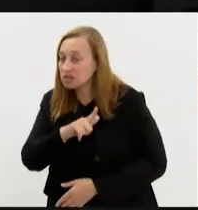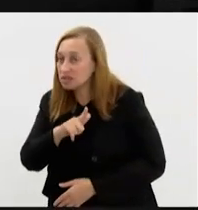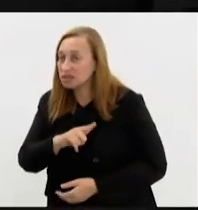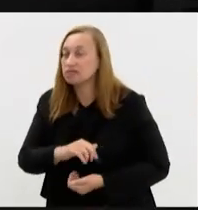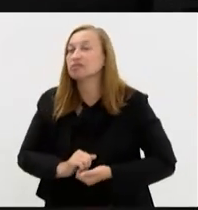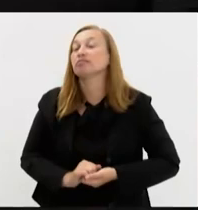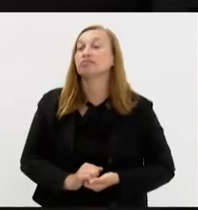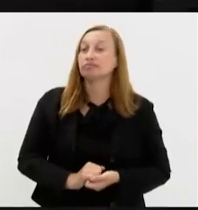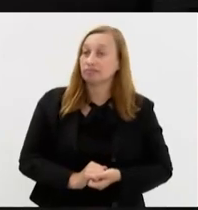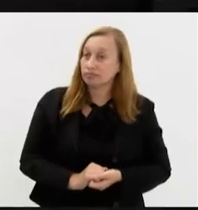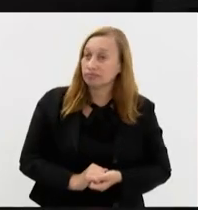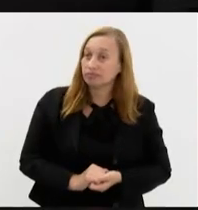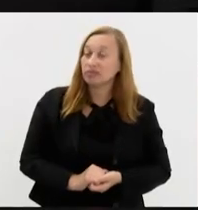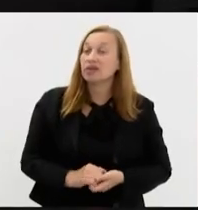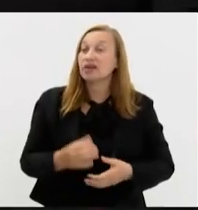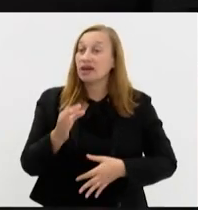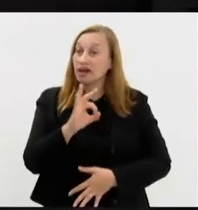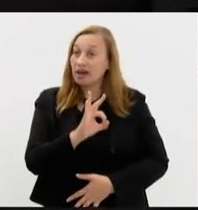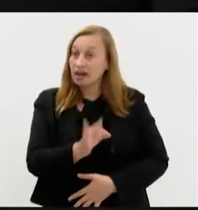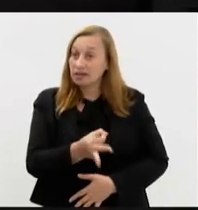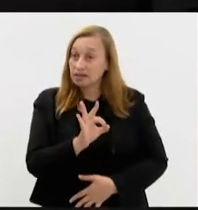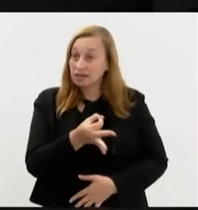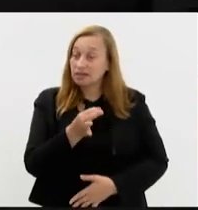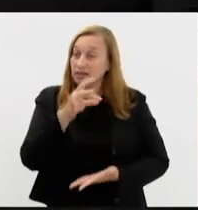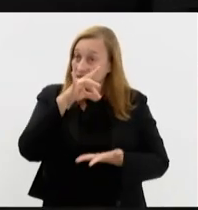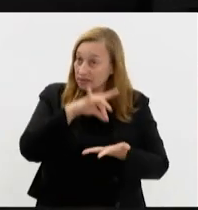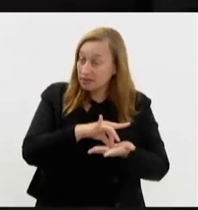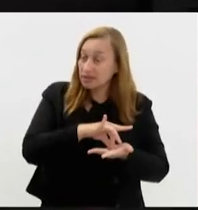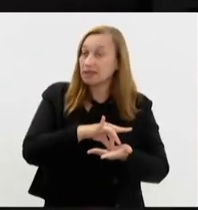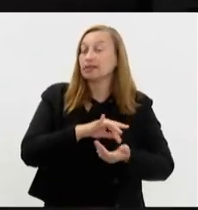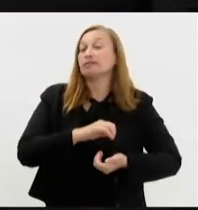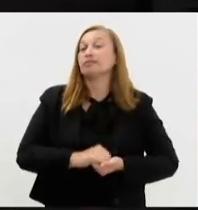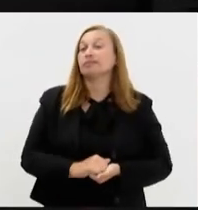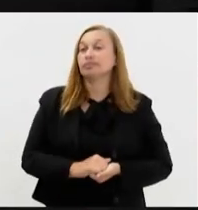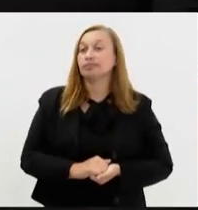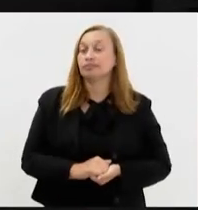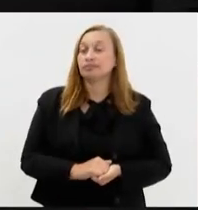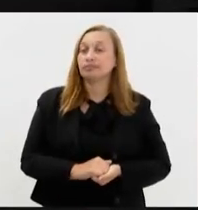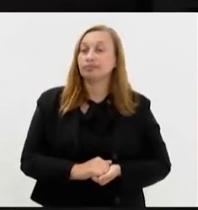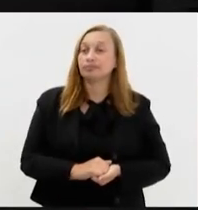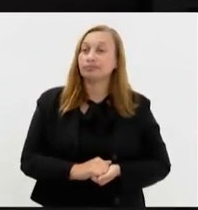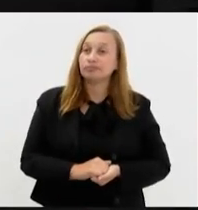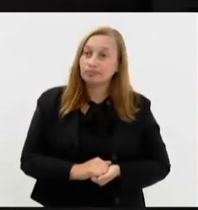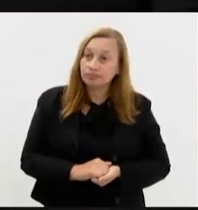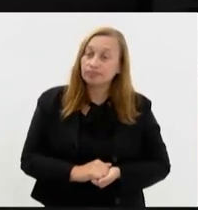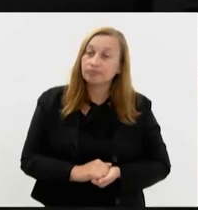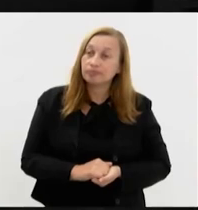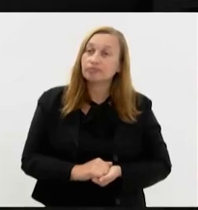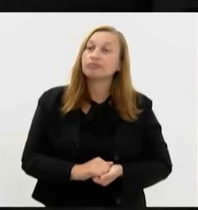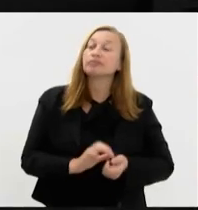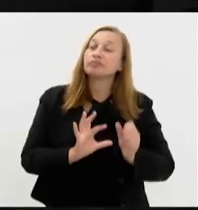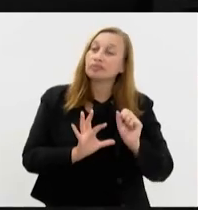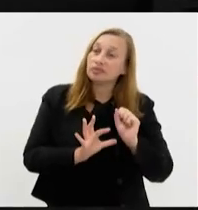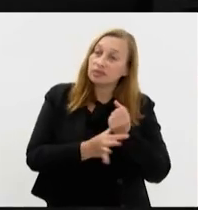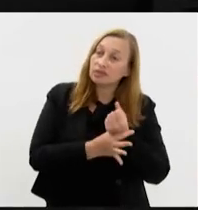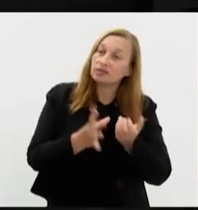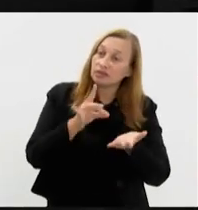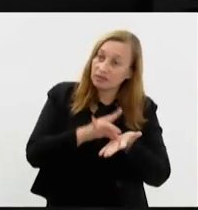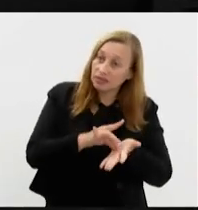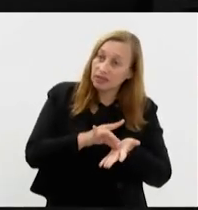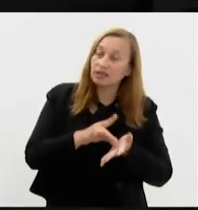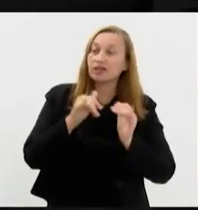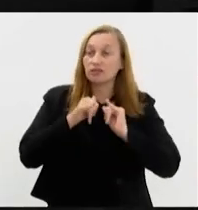democrático é a garantia da Verdade é a manutenção da verdade verdade